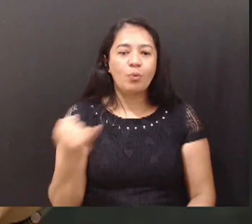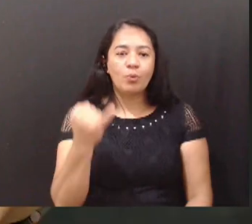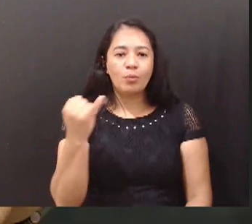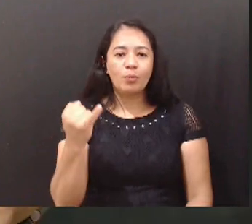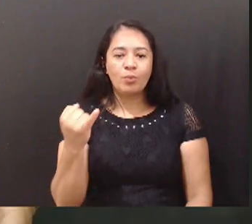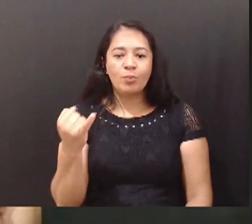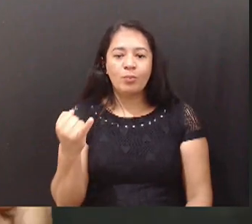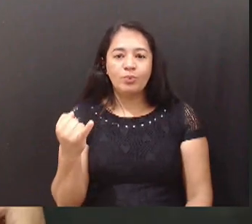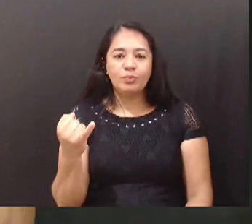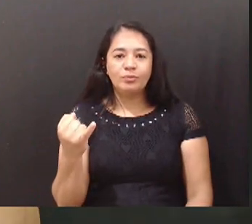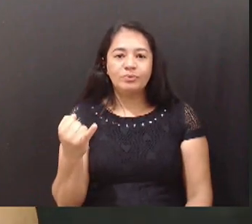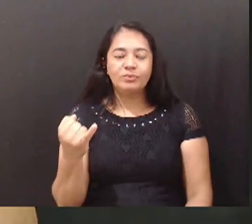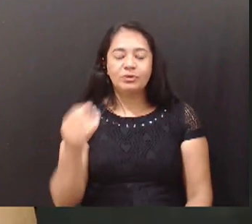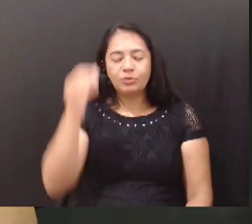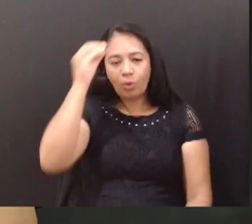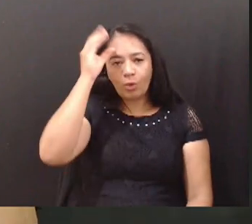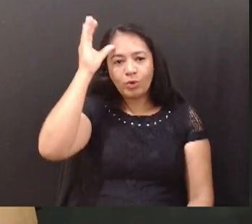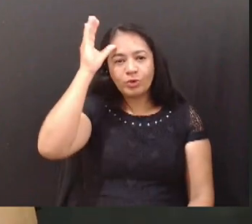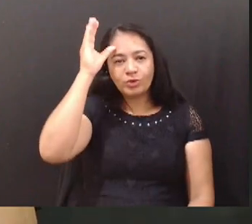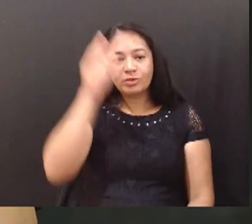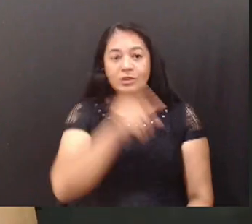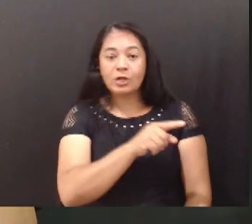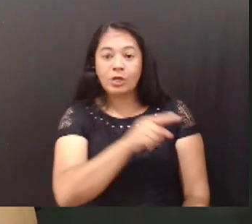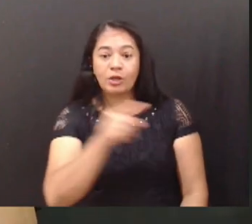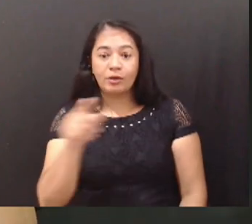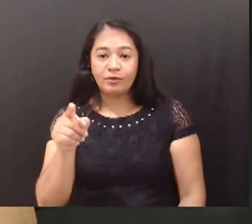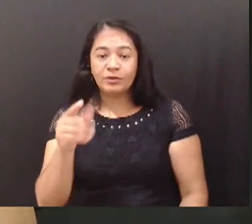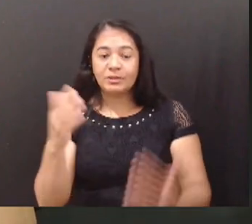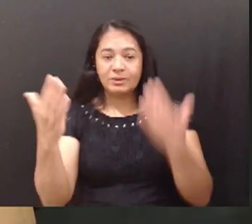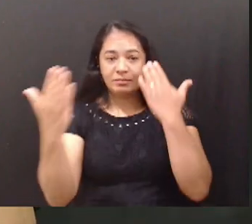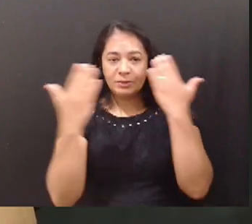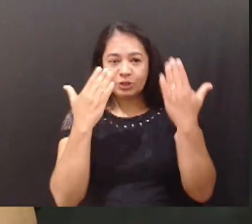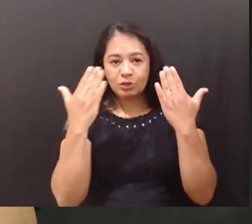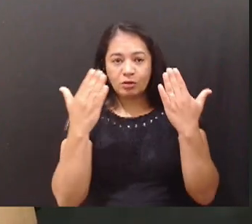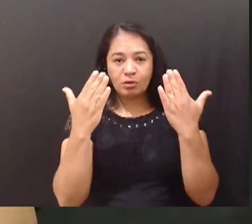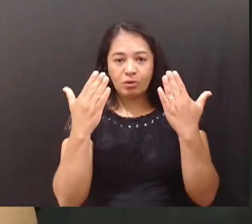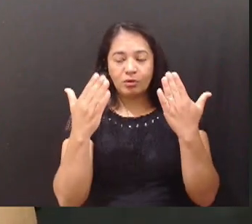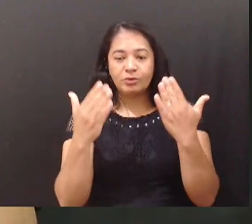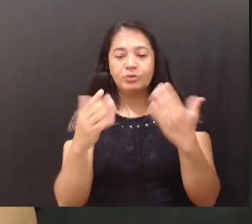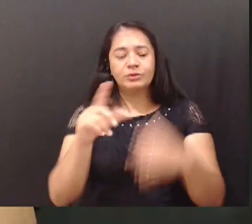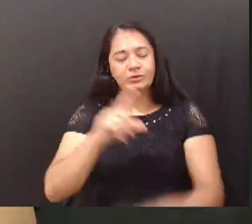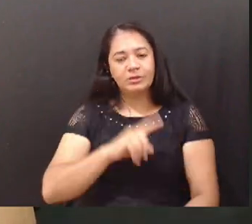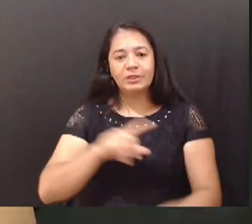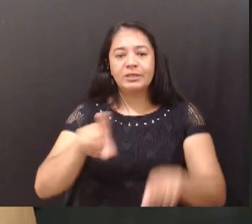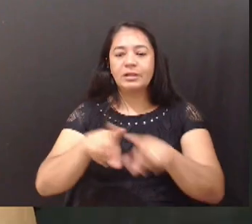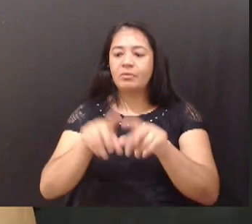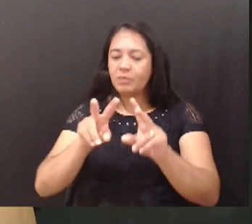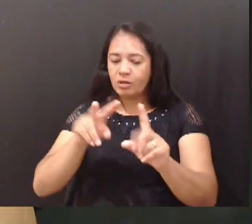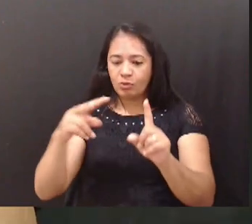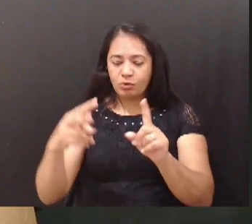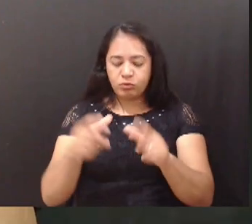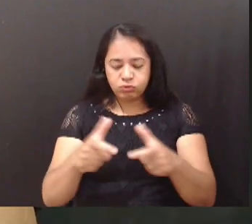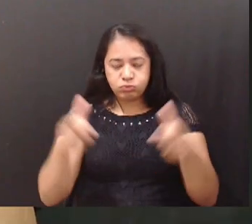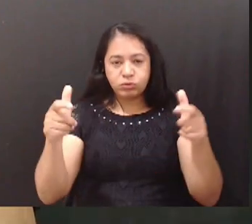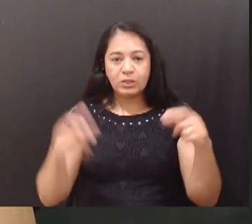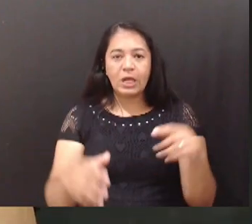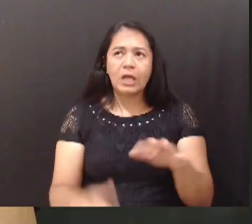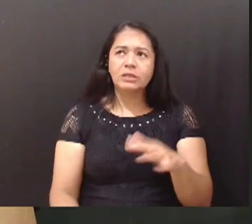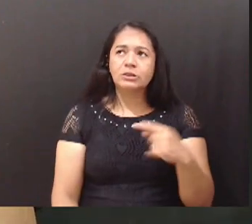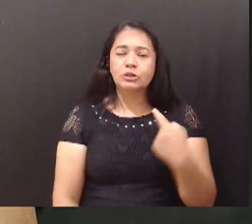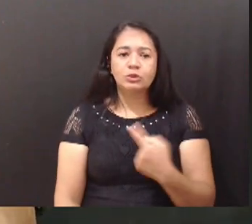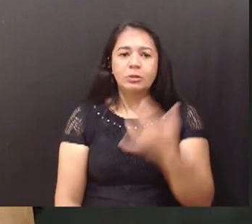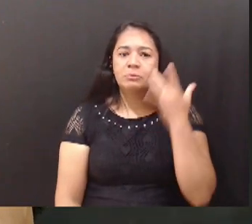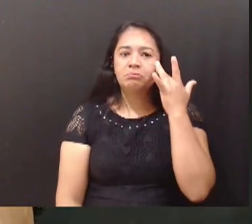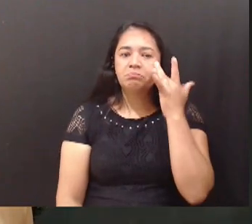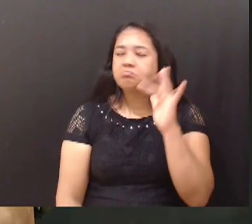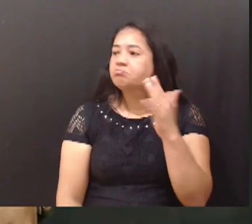desse conhecimento que vocês, né, psicólogos, têm e dessa visão ampliada que às vezes nós não temos, né? Você fez